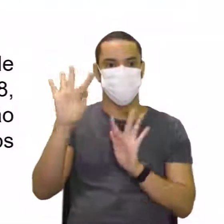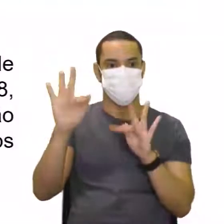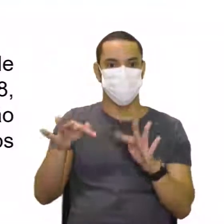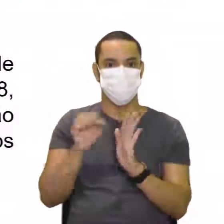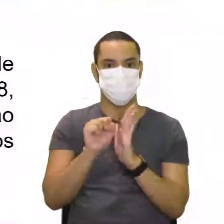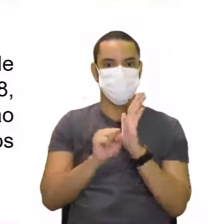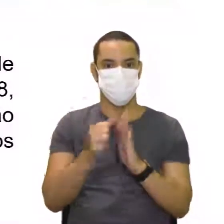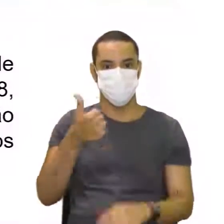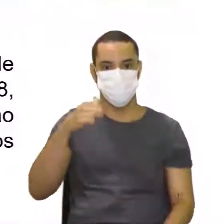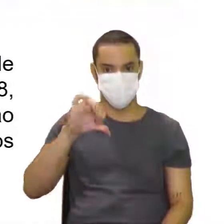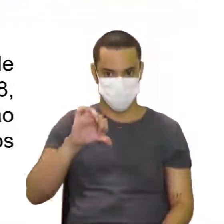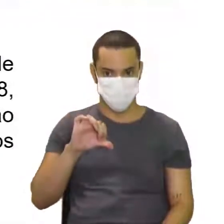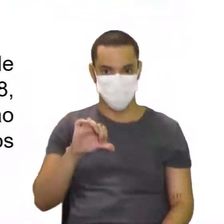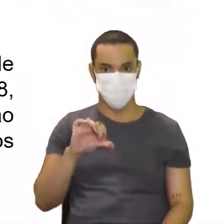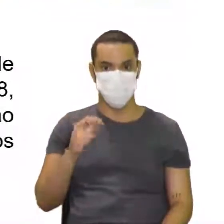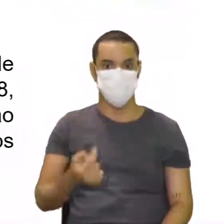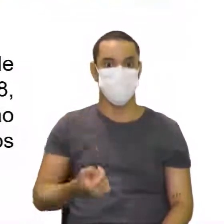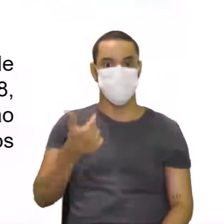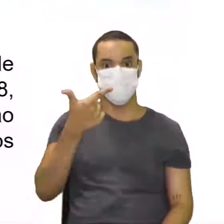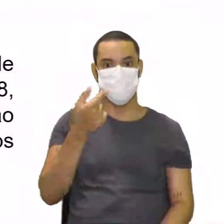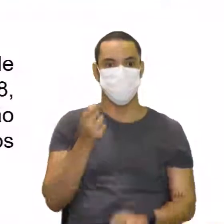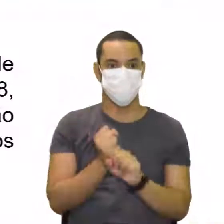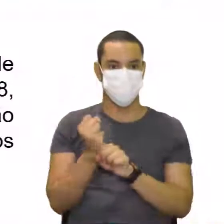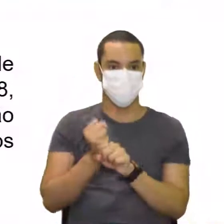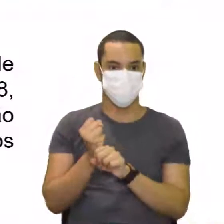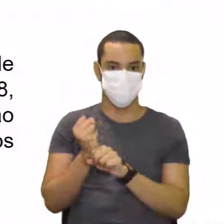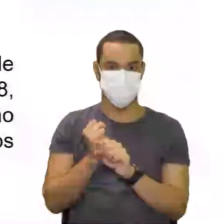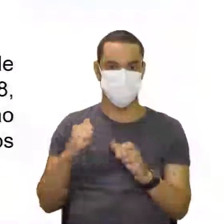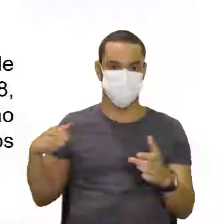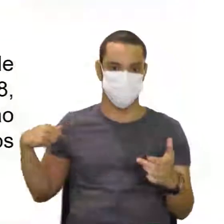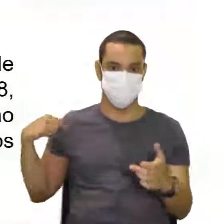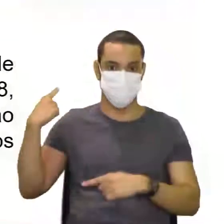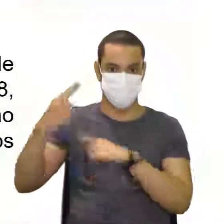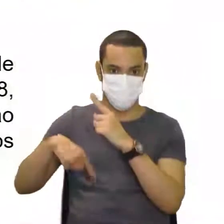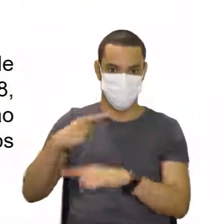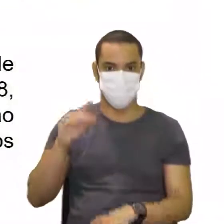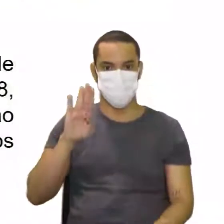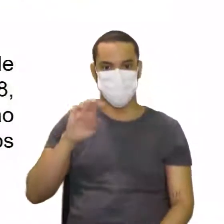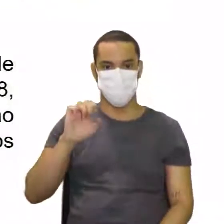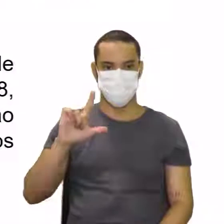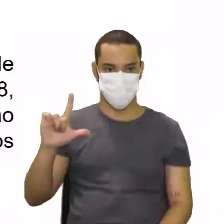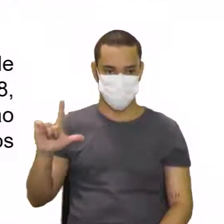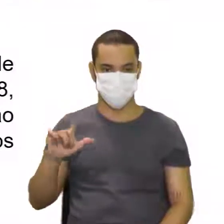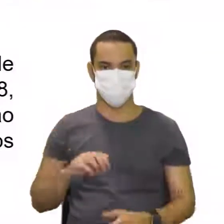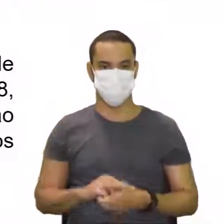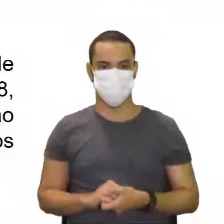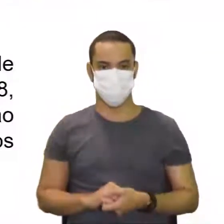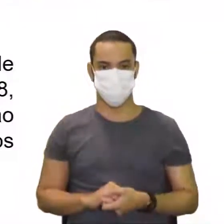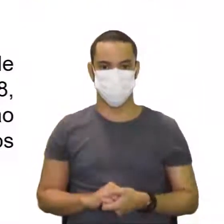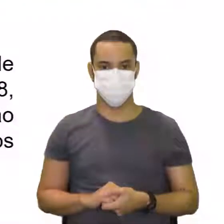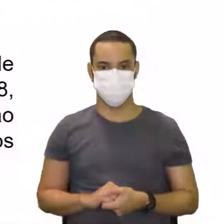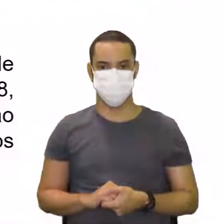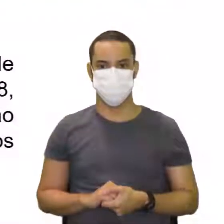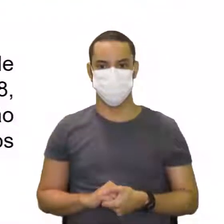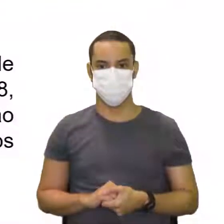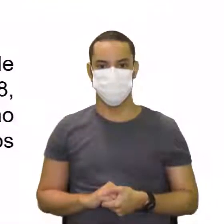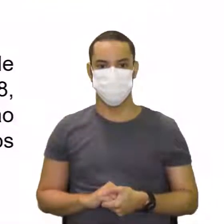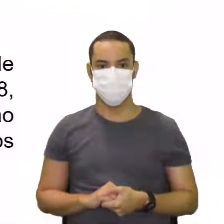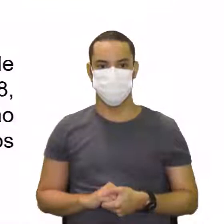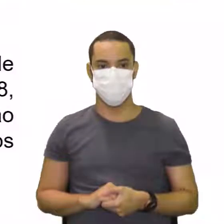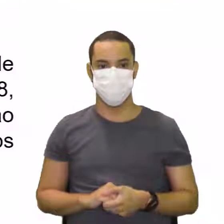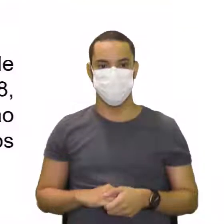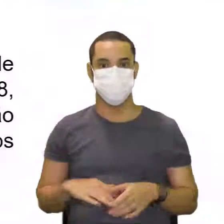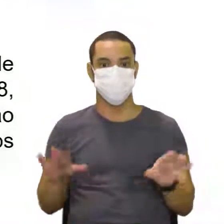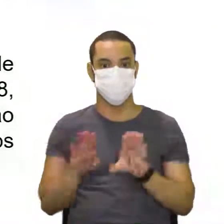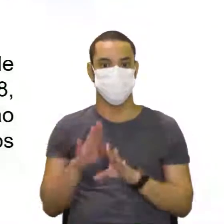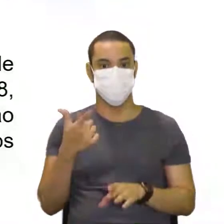XIX, quase 20 anos depois da invenção de Bell. Aqui a gente também, olha só, quase depois